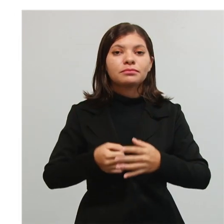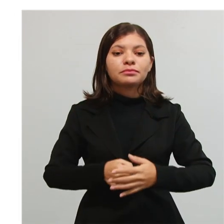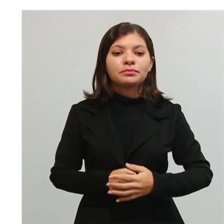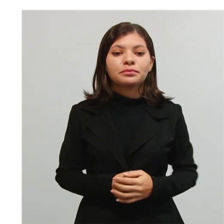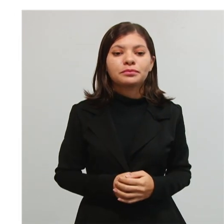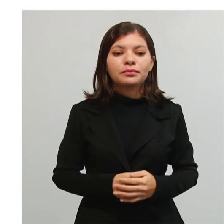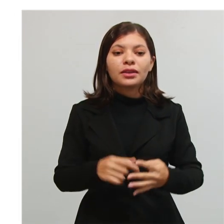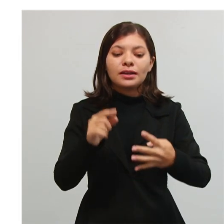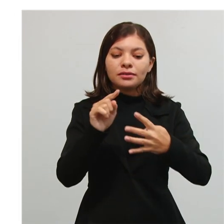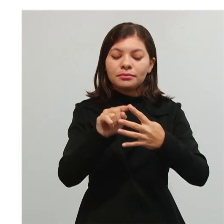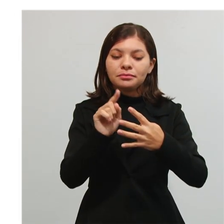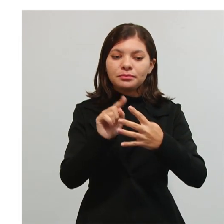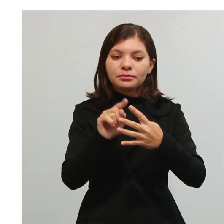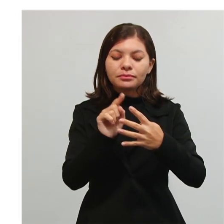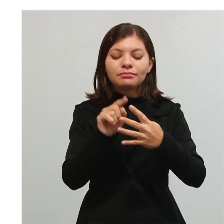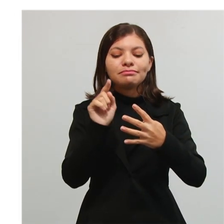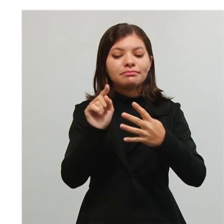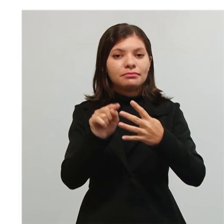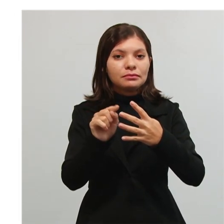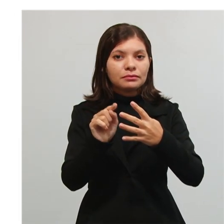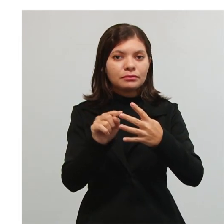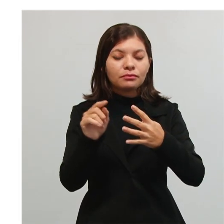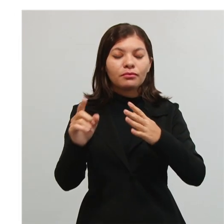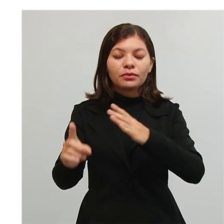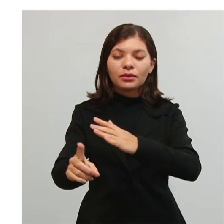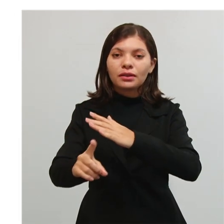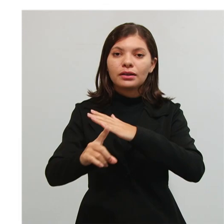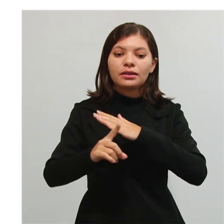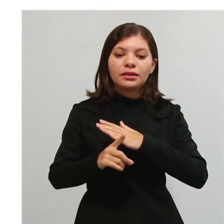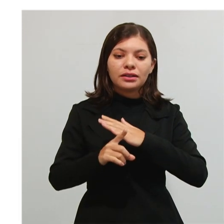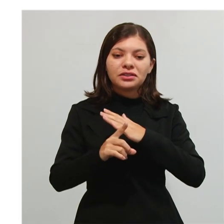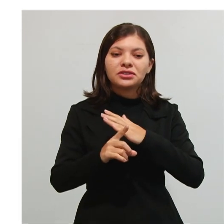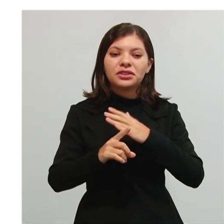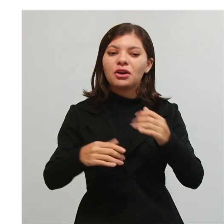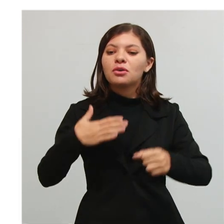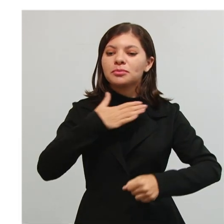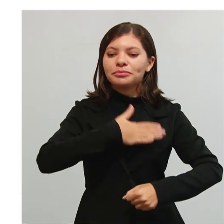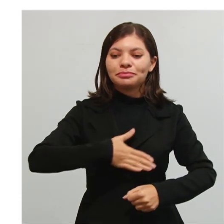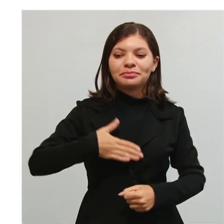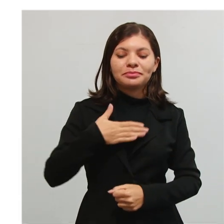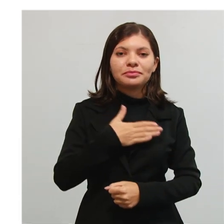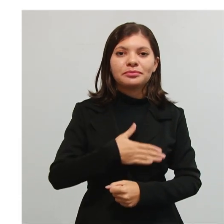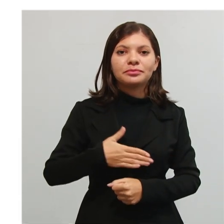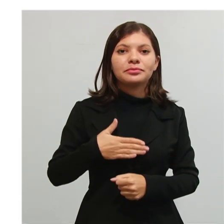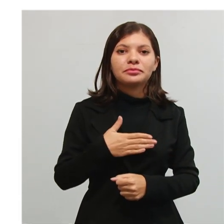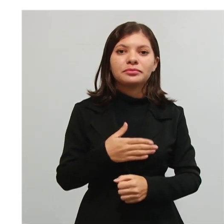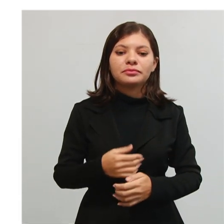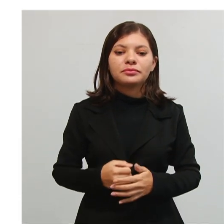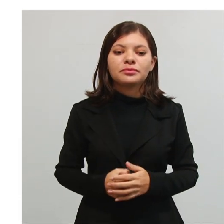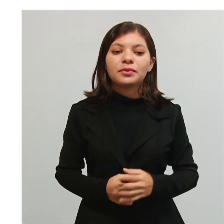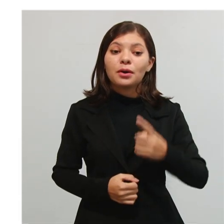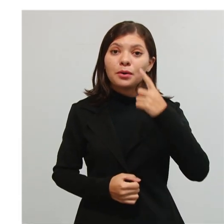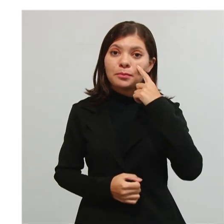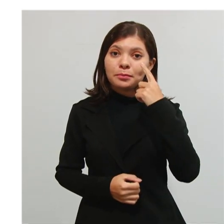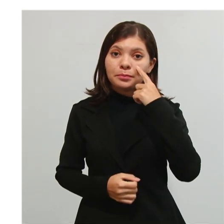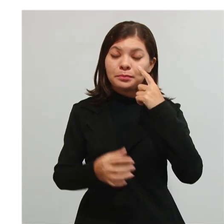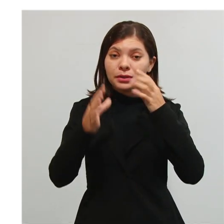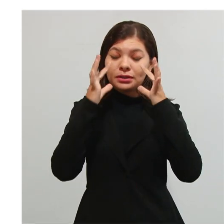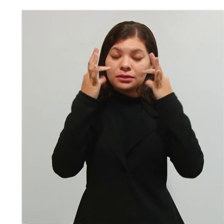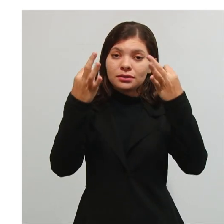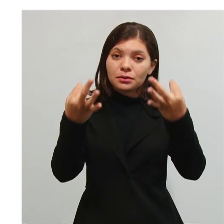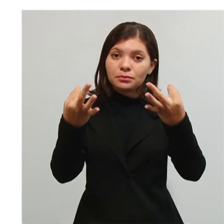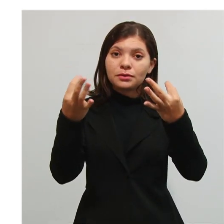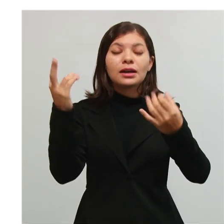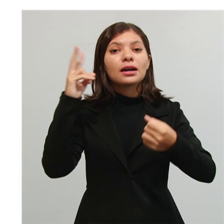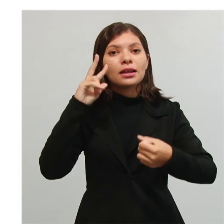ter entendido e atendido o cliente de forma satisfatória Vejam só pessoal